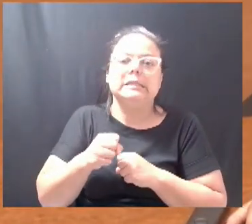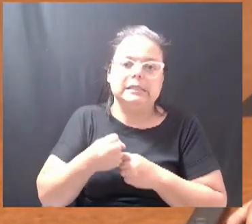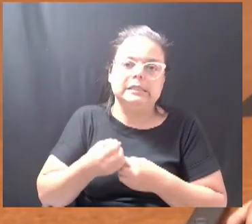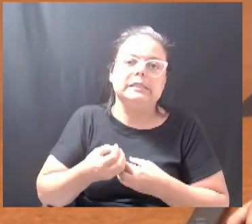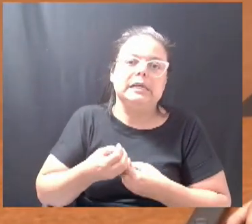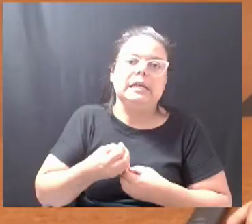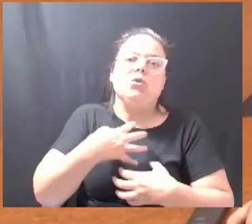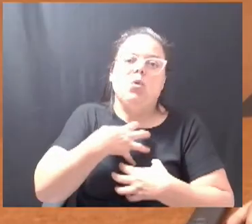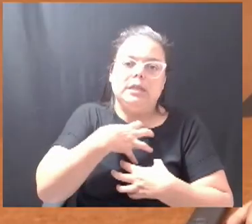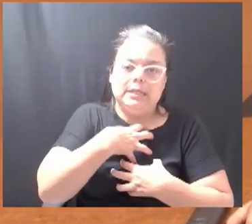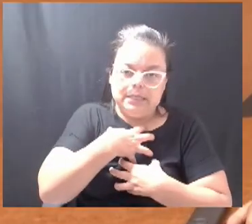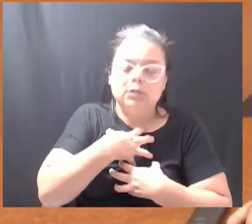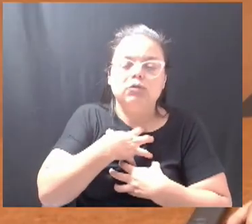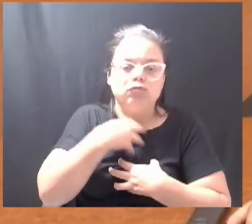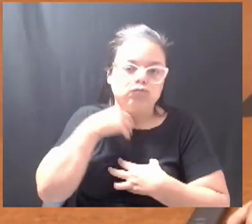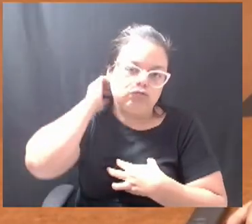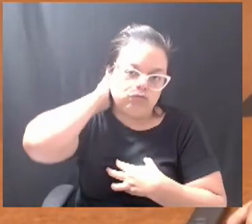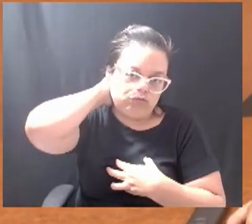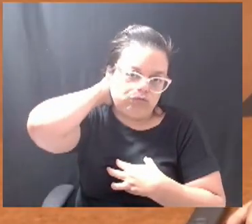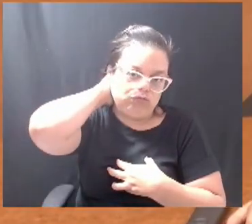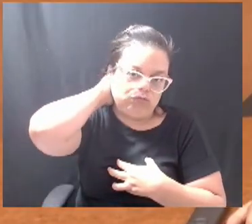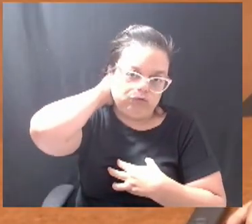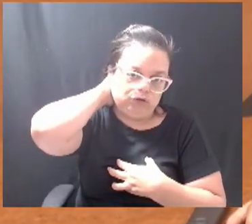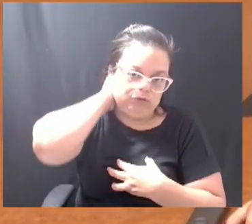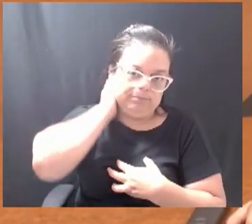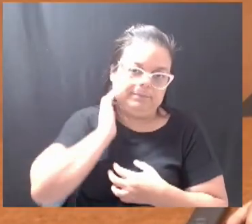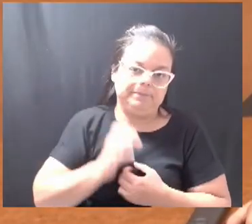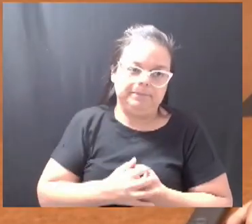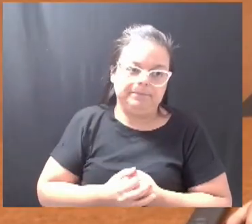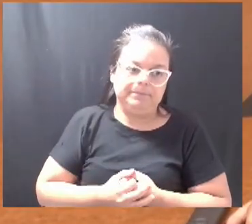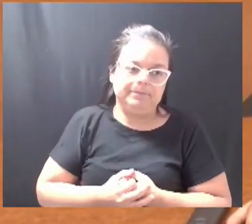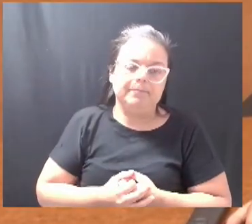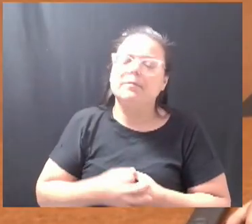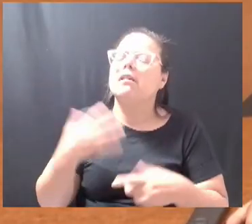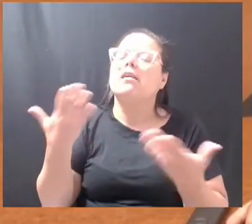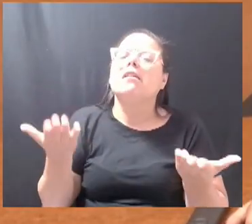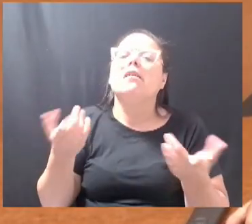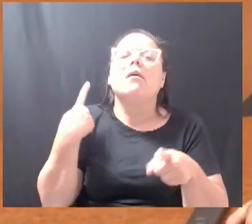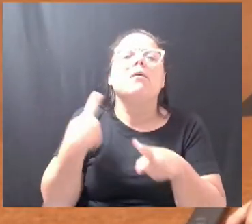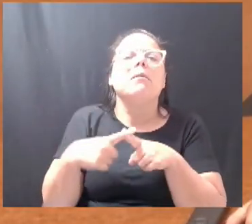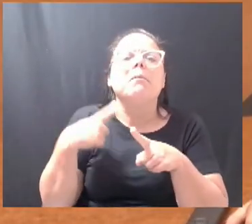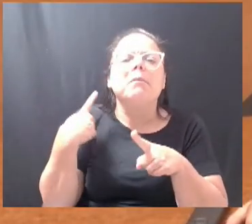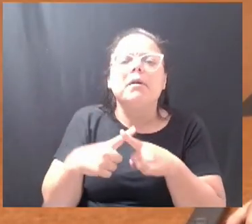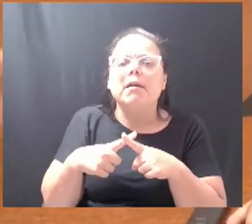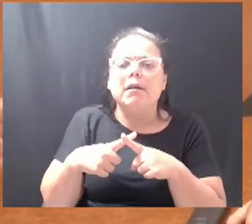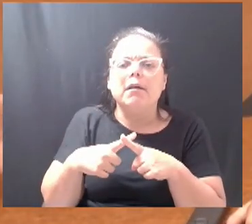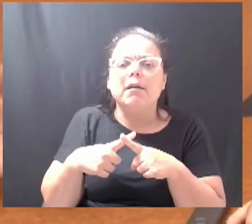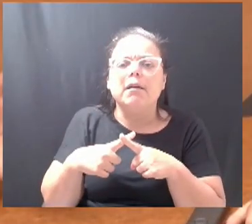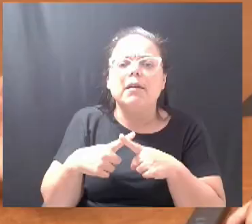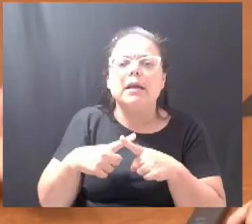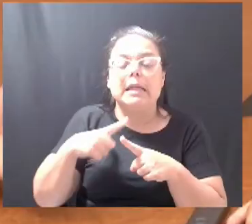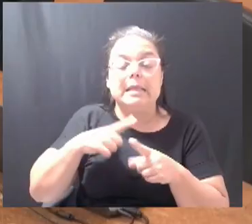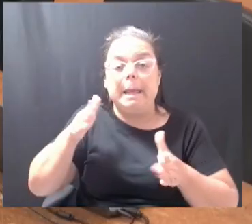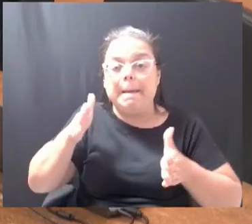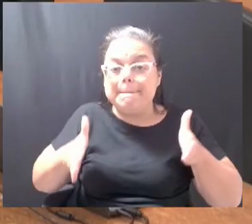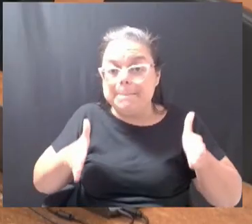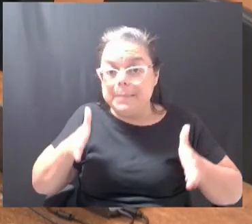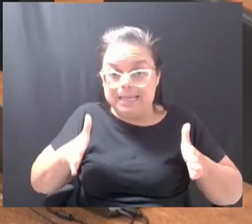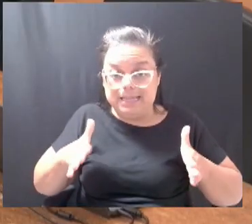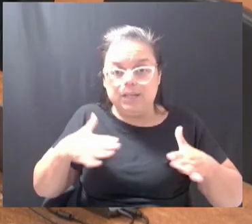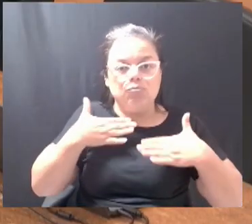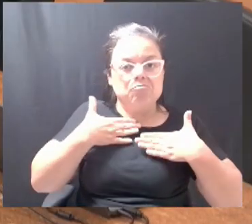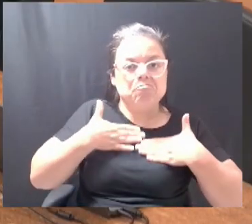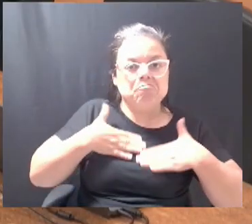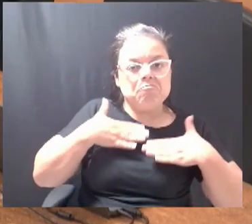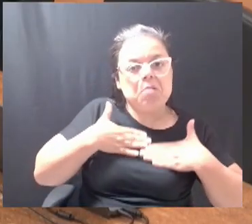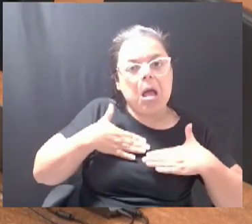dele. Sim. Né? Então, por que tem períodos que a gente está tranquila, sim, falando